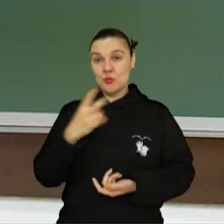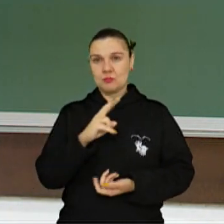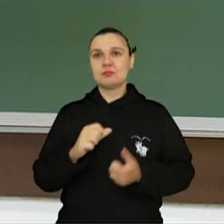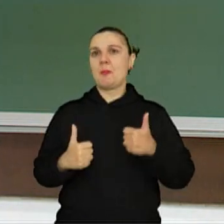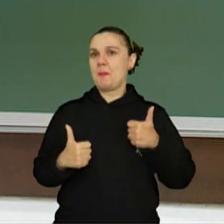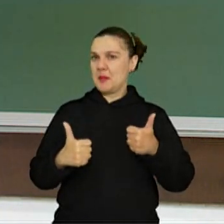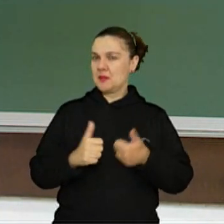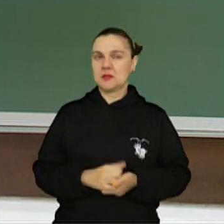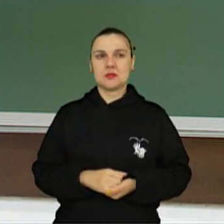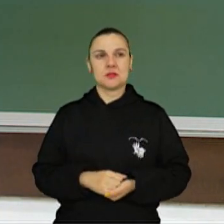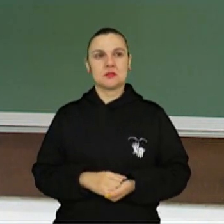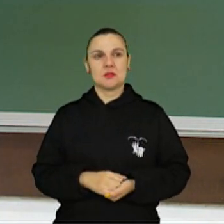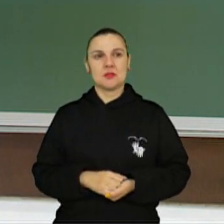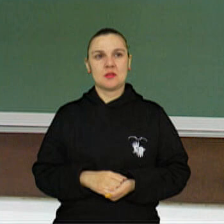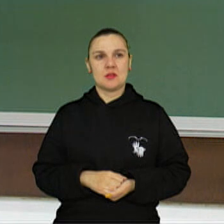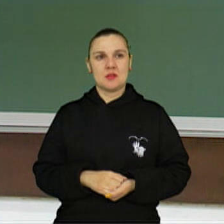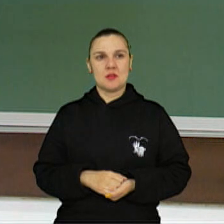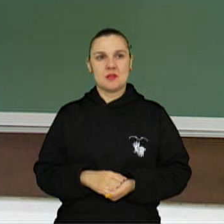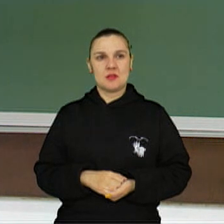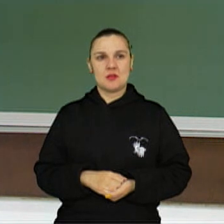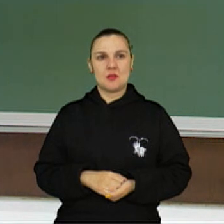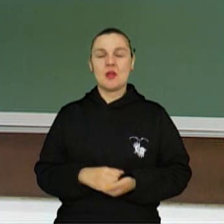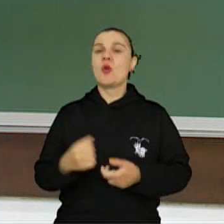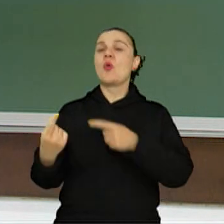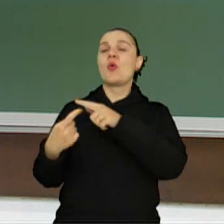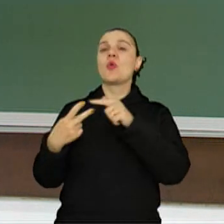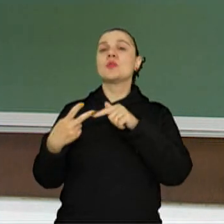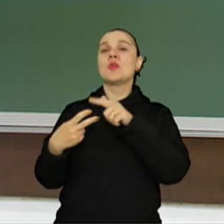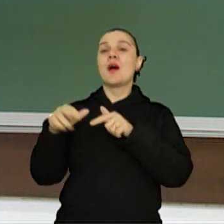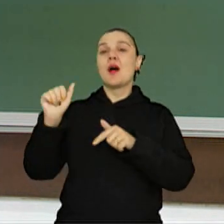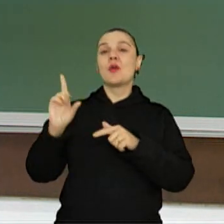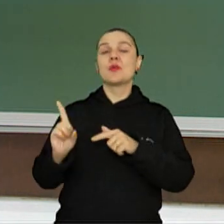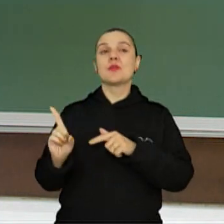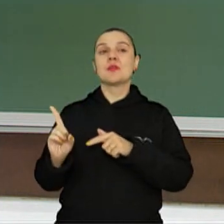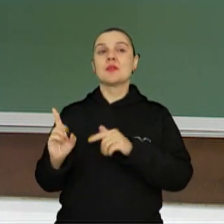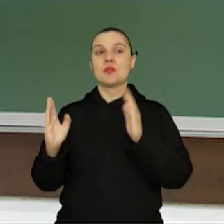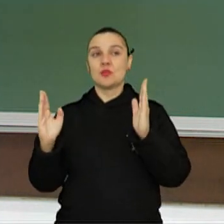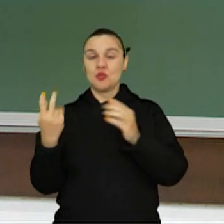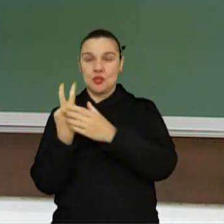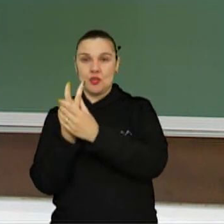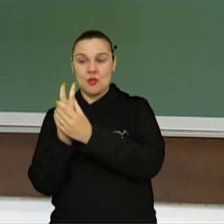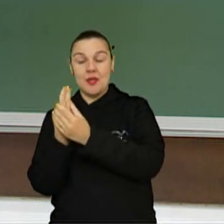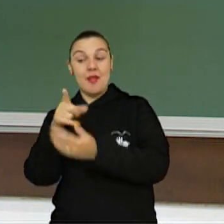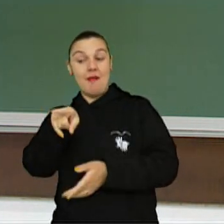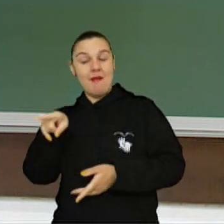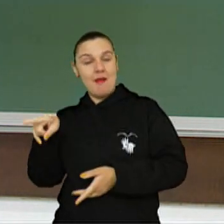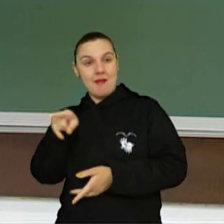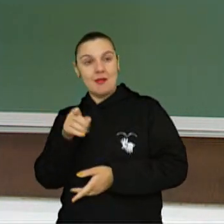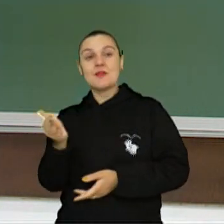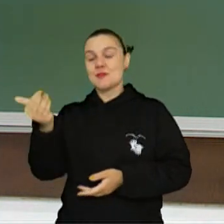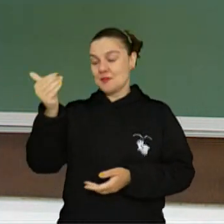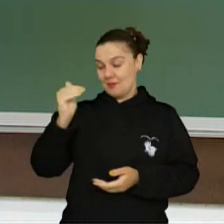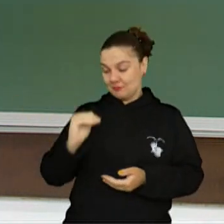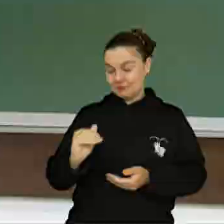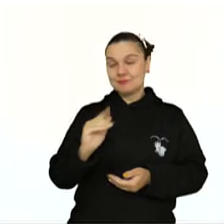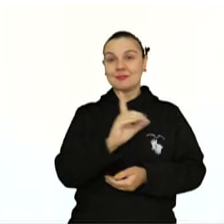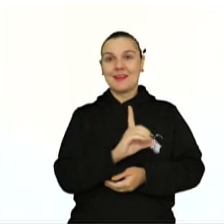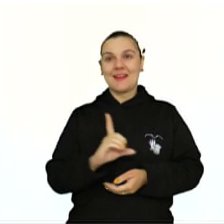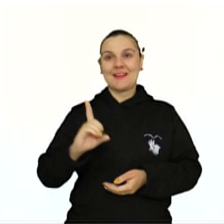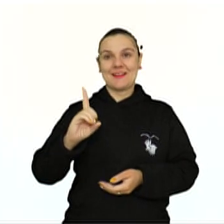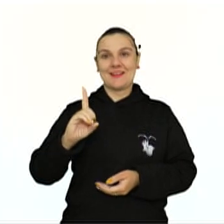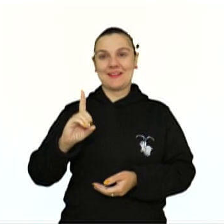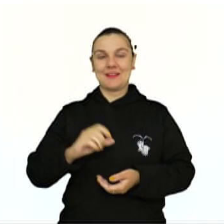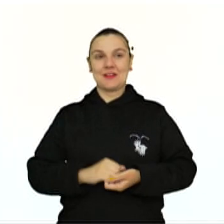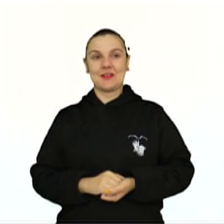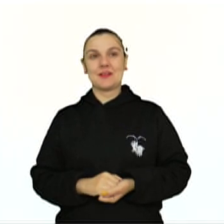Tá, mas é se siente ou se siente? Paulo e Oscar são eles, portanto, não